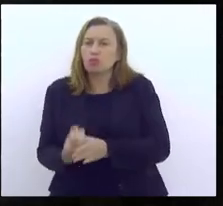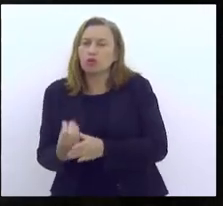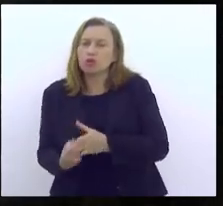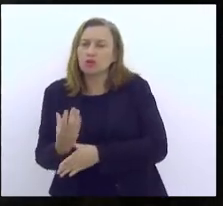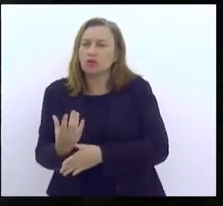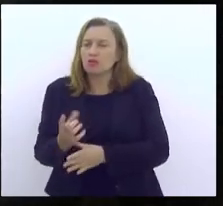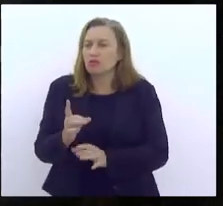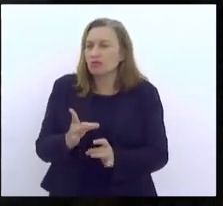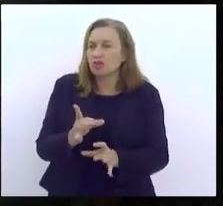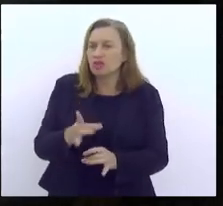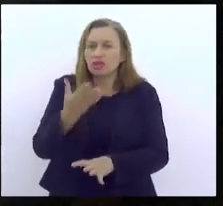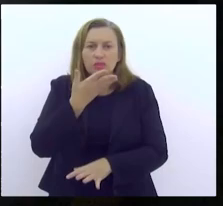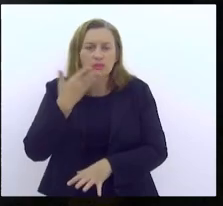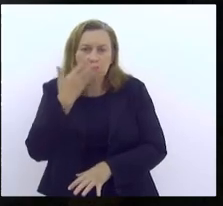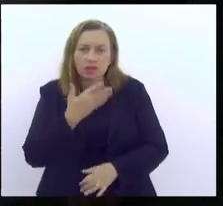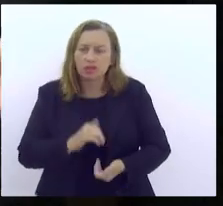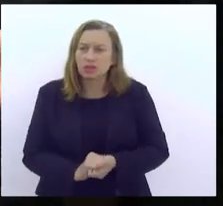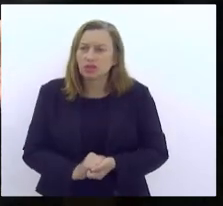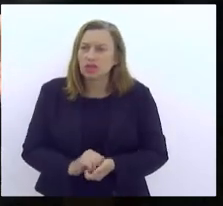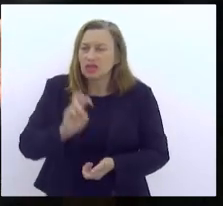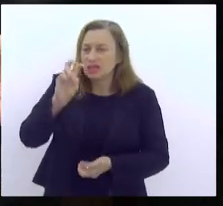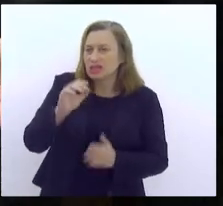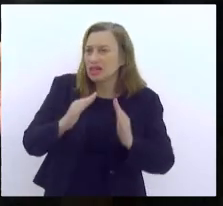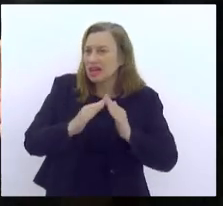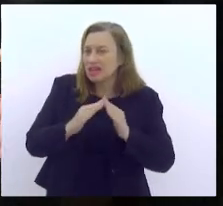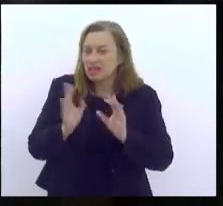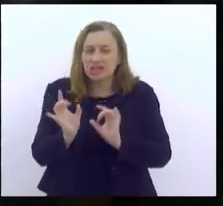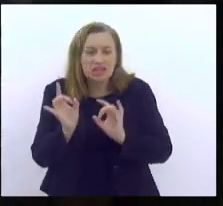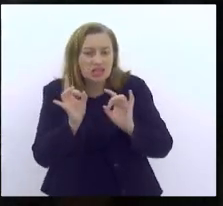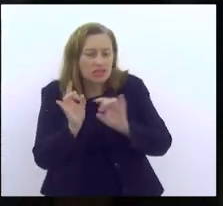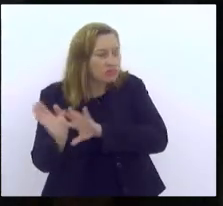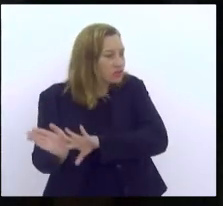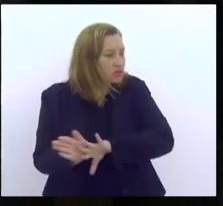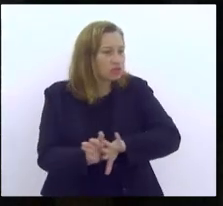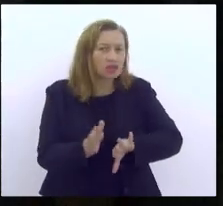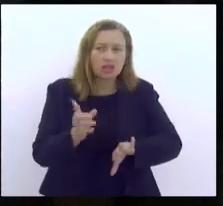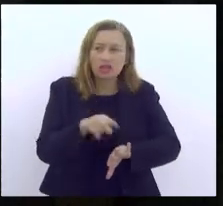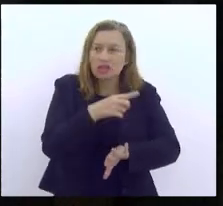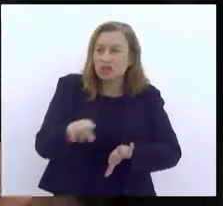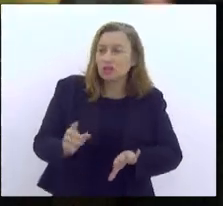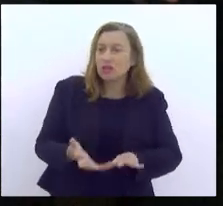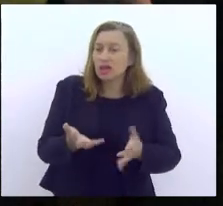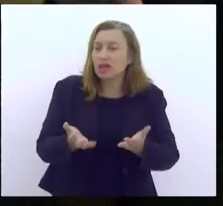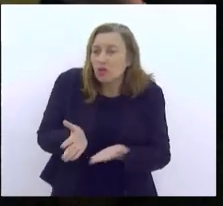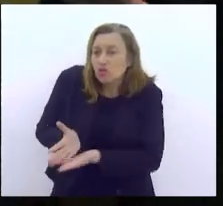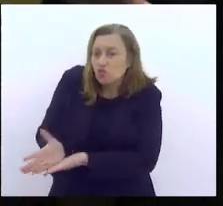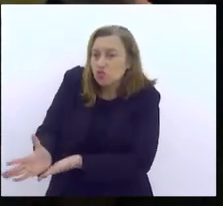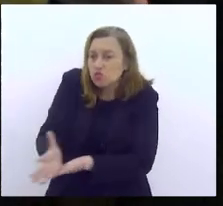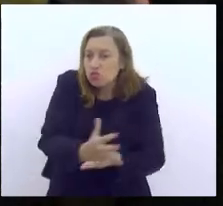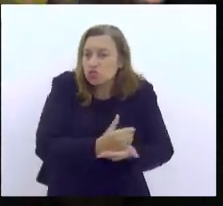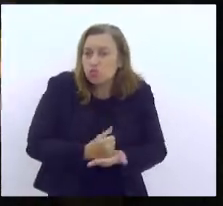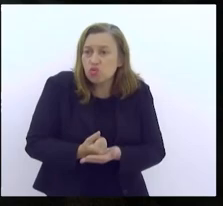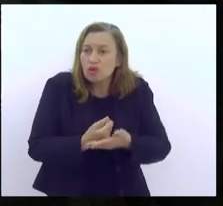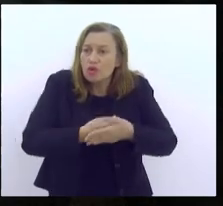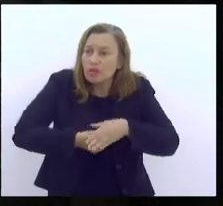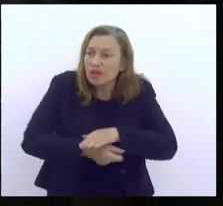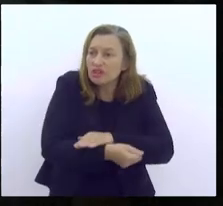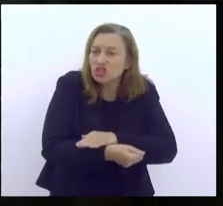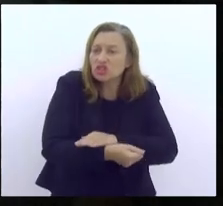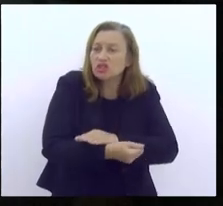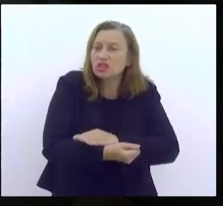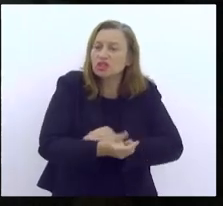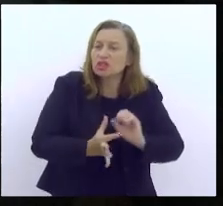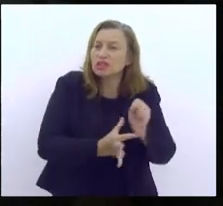açúcar. 5%. E essa casa aqui rejeitou. Nós queremos aumentar a arrecadação para investir na segurança. Nós queremos